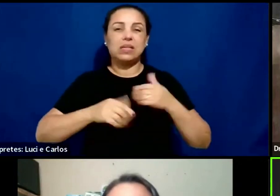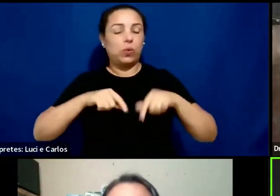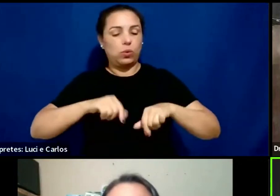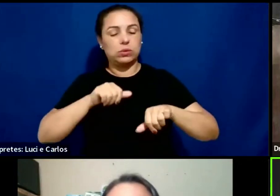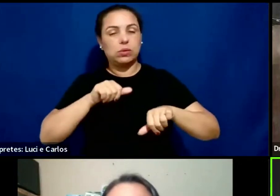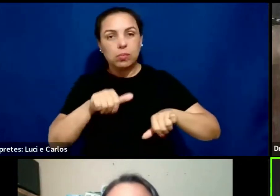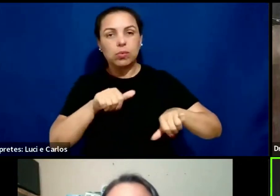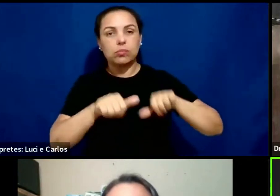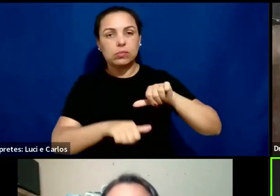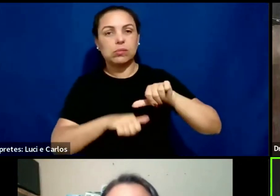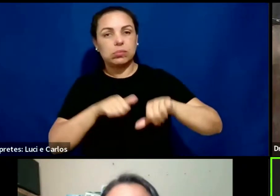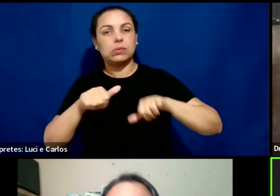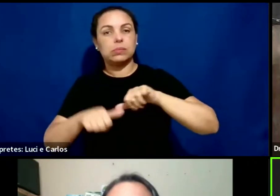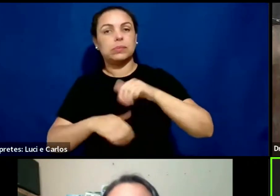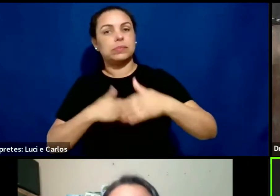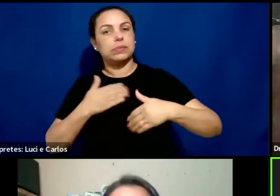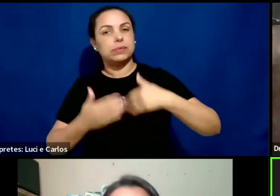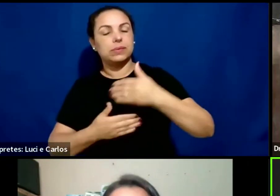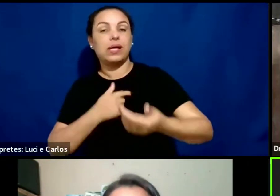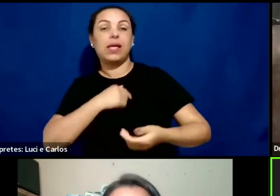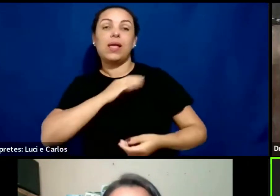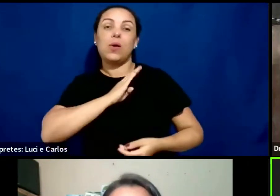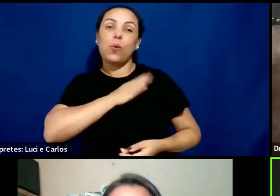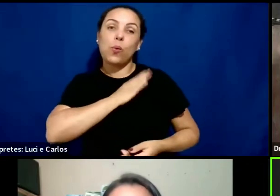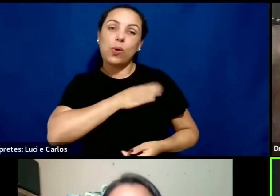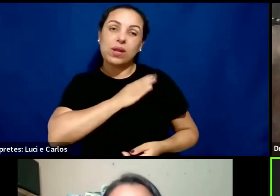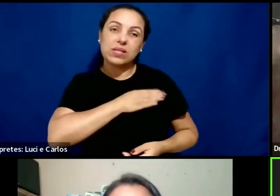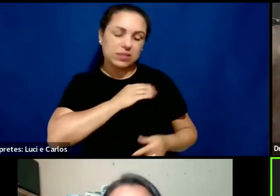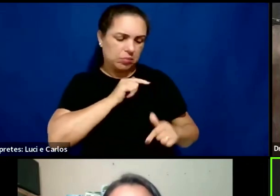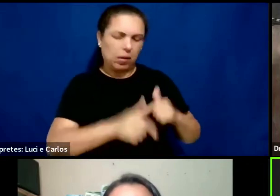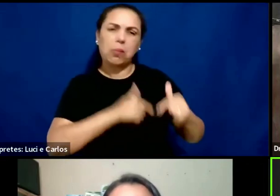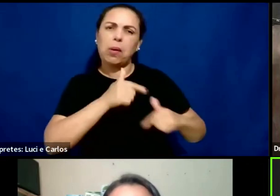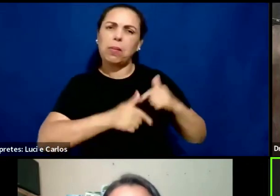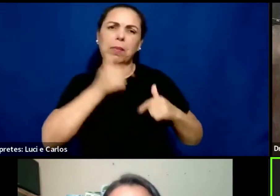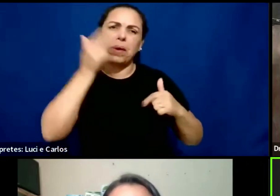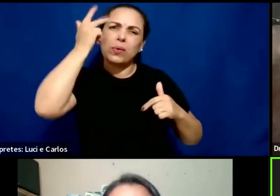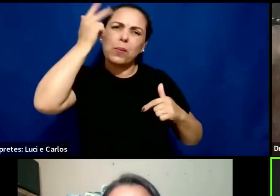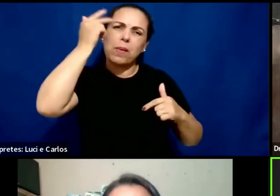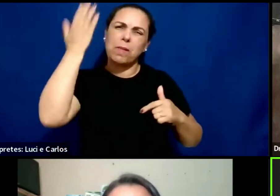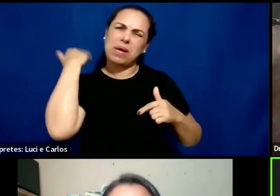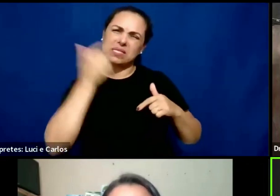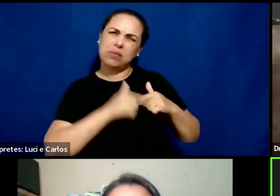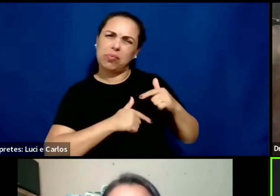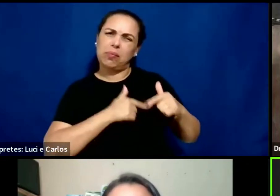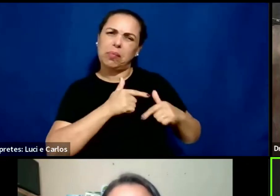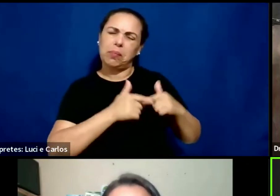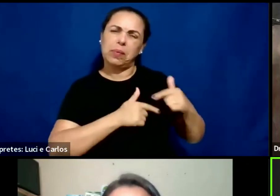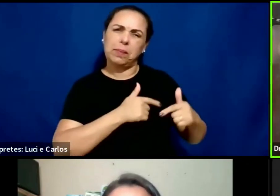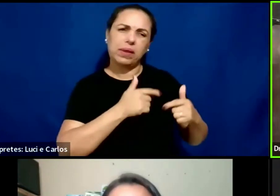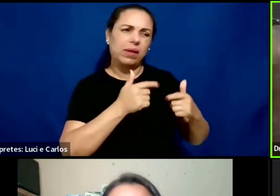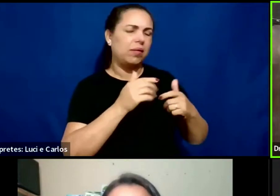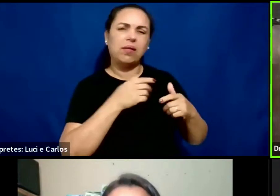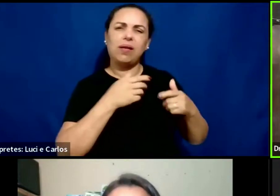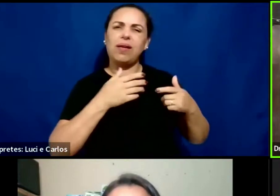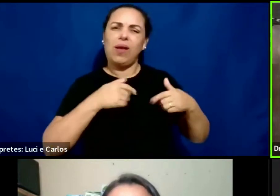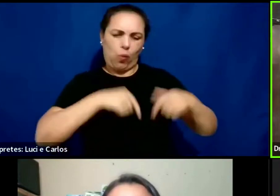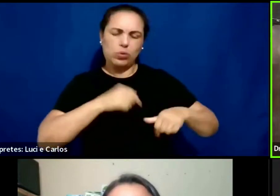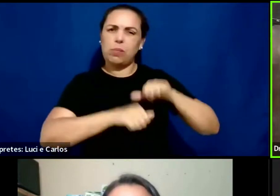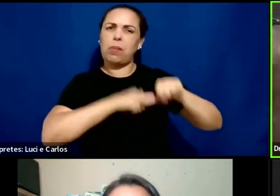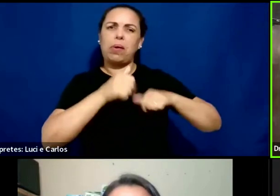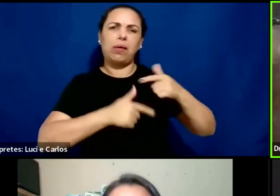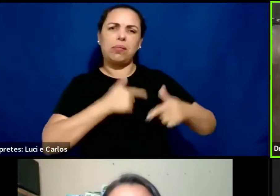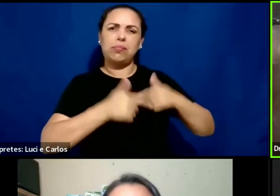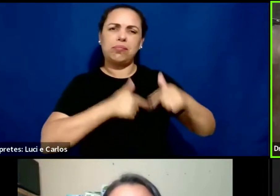tenho 100% da minha função cardíaca. Em janeiro agora de 2024 eu recebi alta do cardiologista, parei de